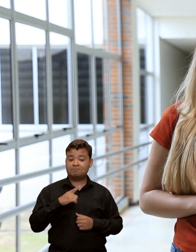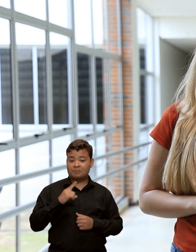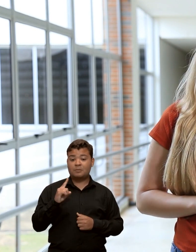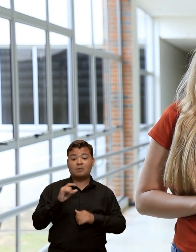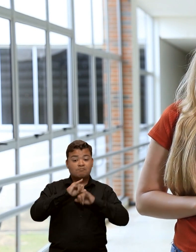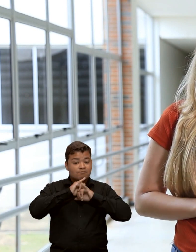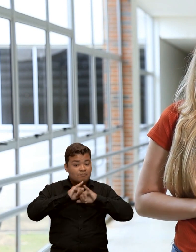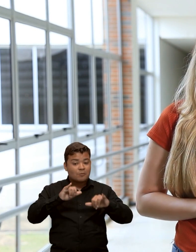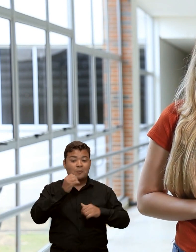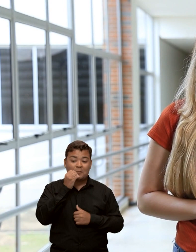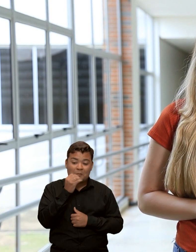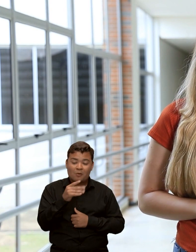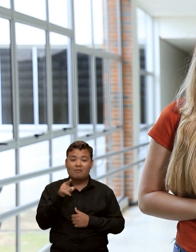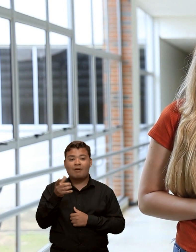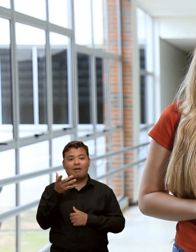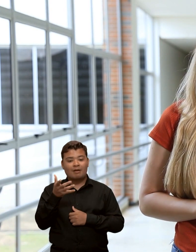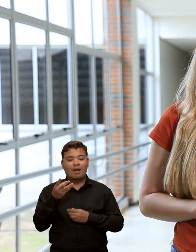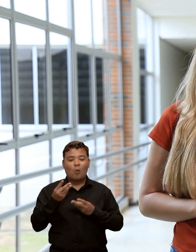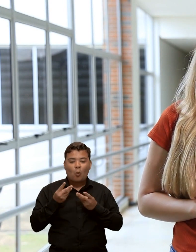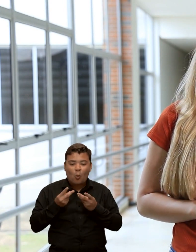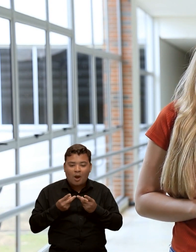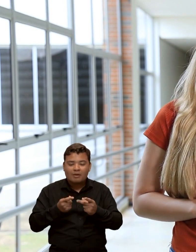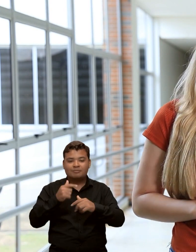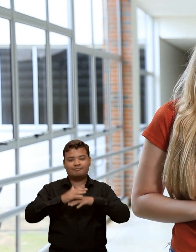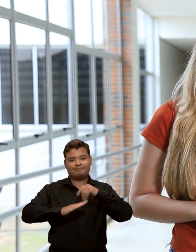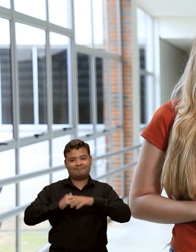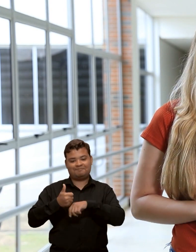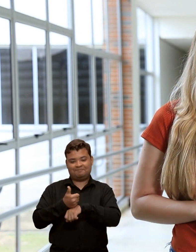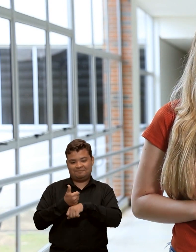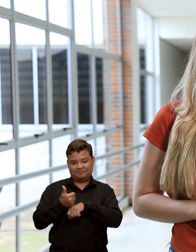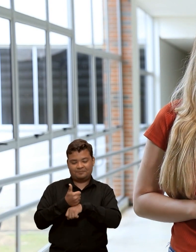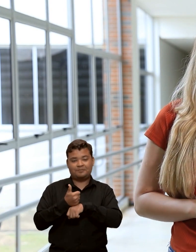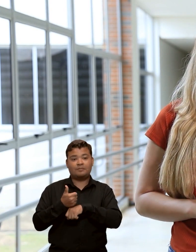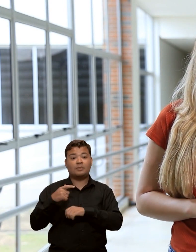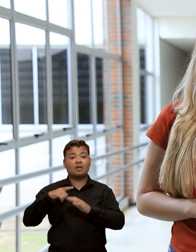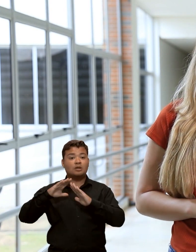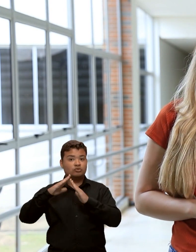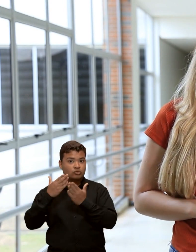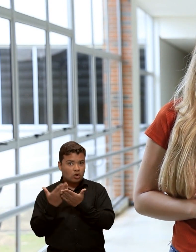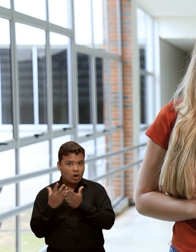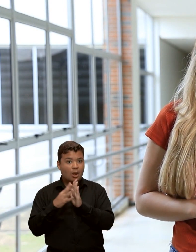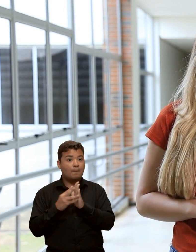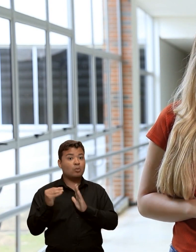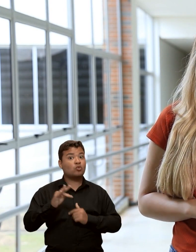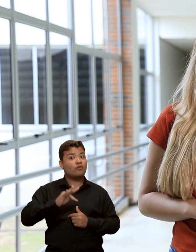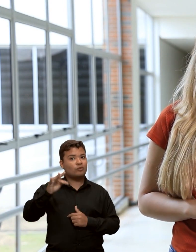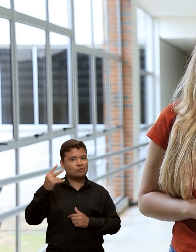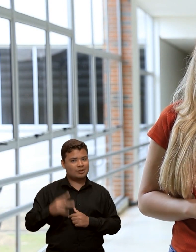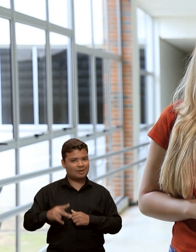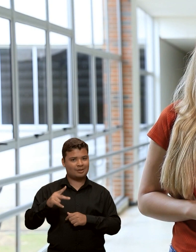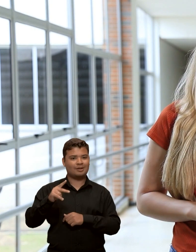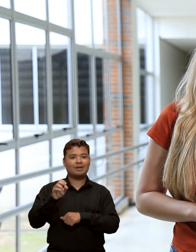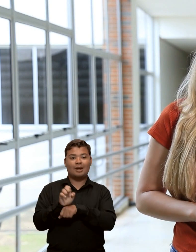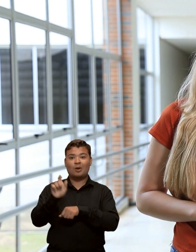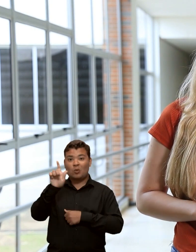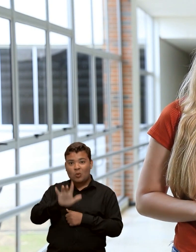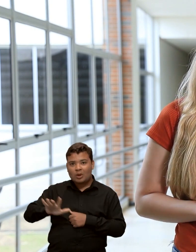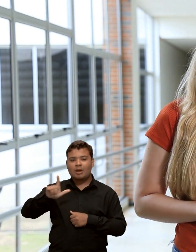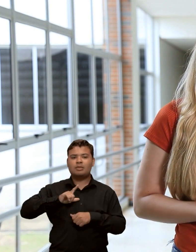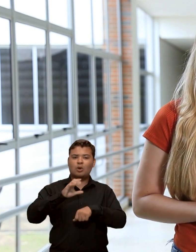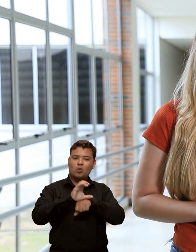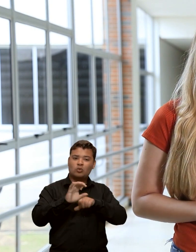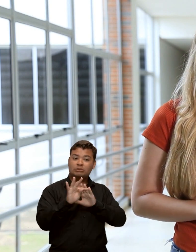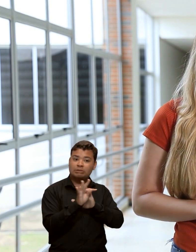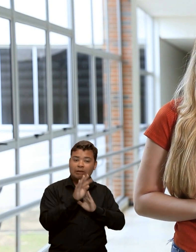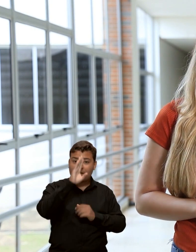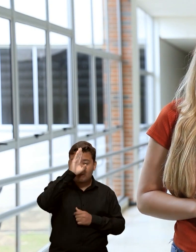para você que está em busca de qualificação profissional. As Escolas do Futuro de Goiás oferecem cursos técnicos gratuitos